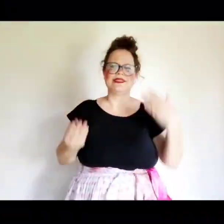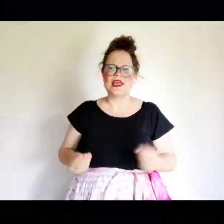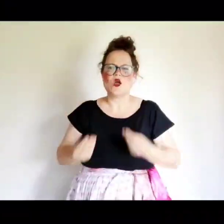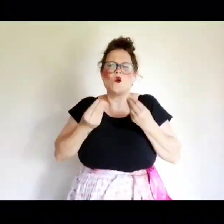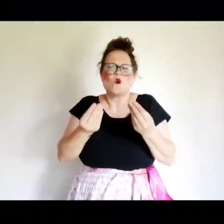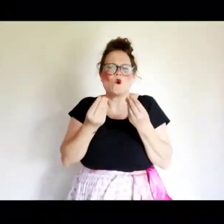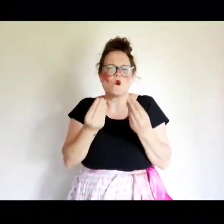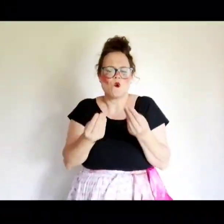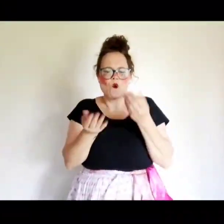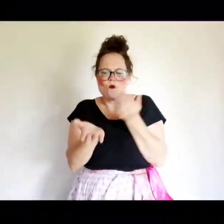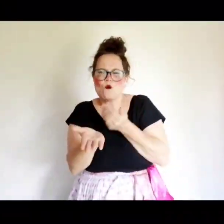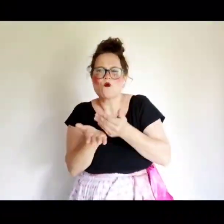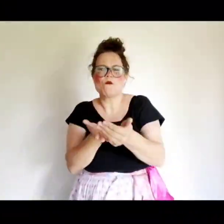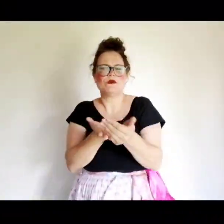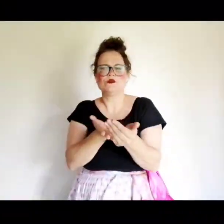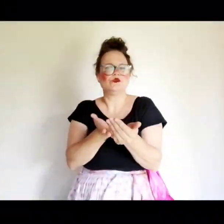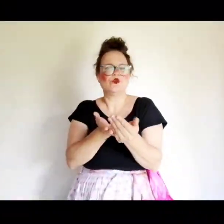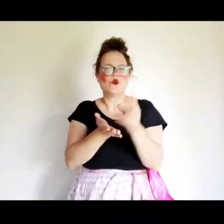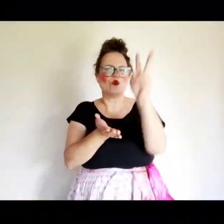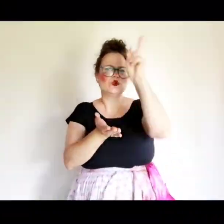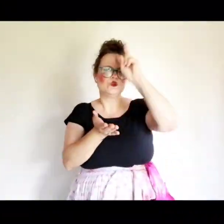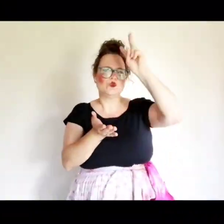dessa boneca Humilha?